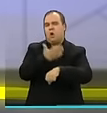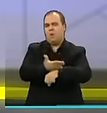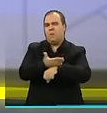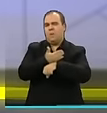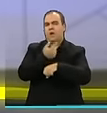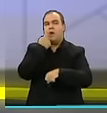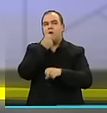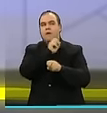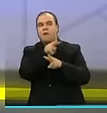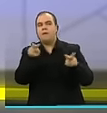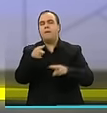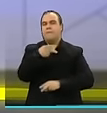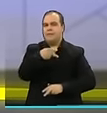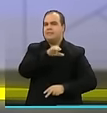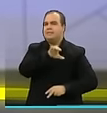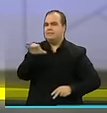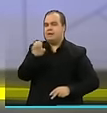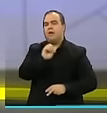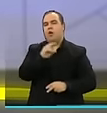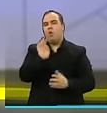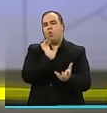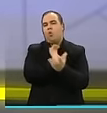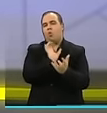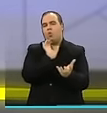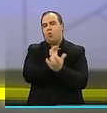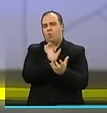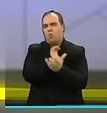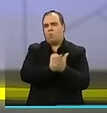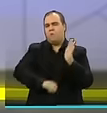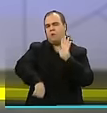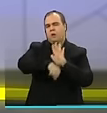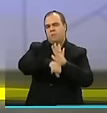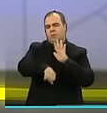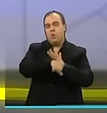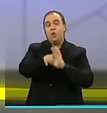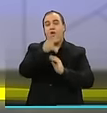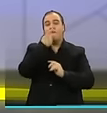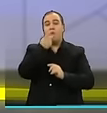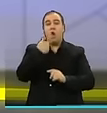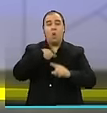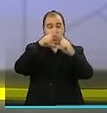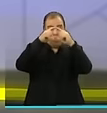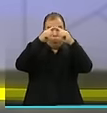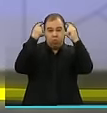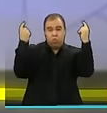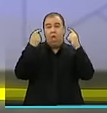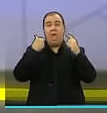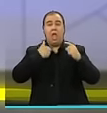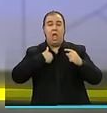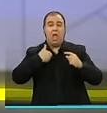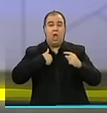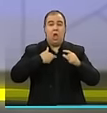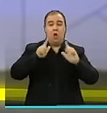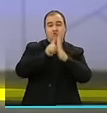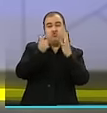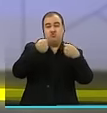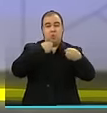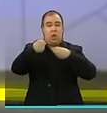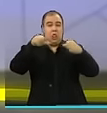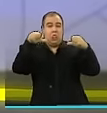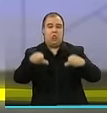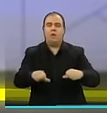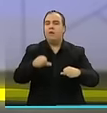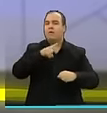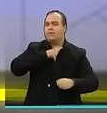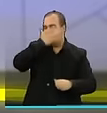que ia ter PCC ou organizações criminosas no Brasil e fui taxado de sensacionalista. Combater o crime onde, Datena? Você